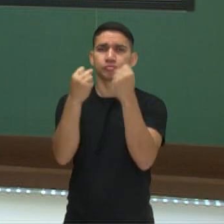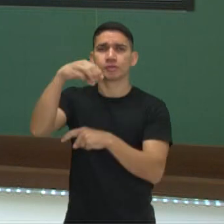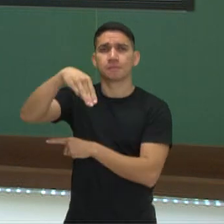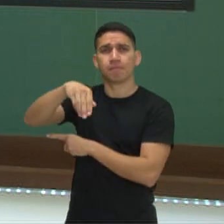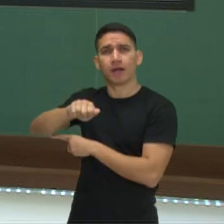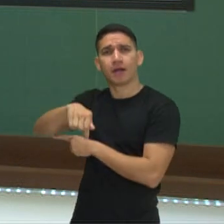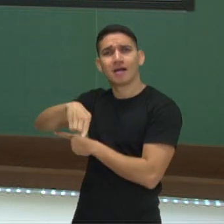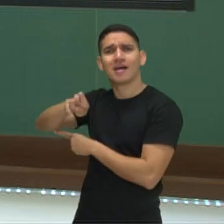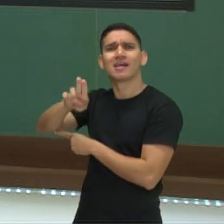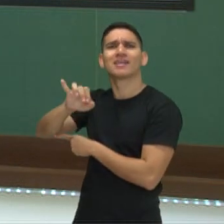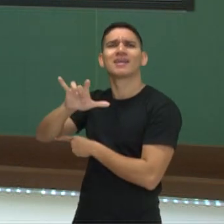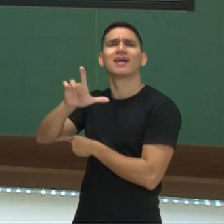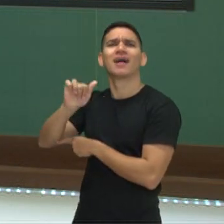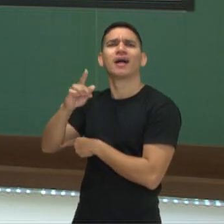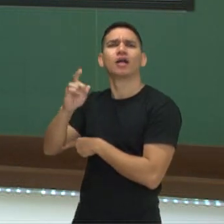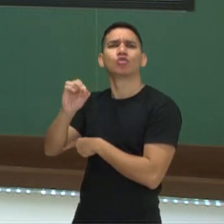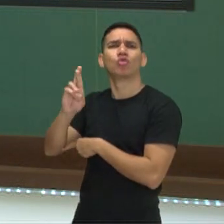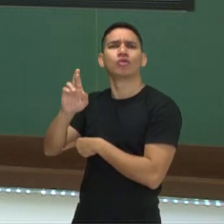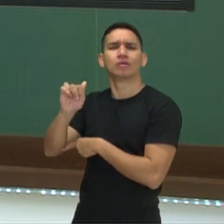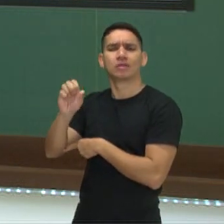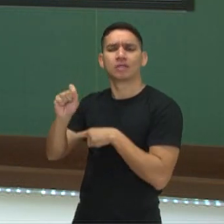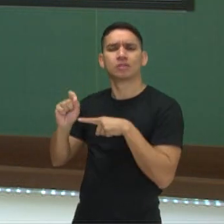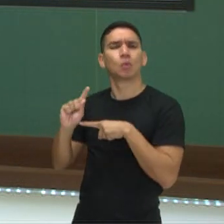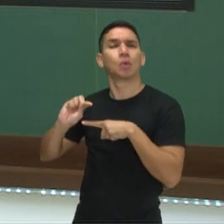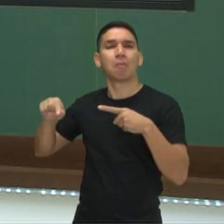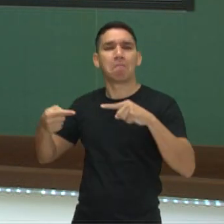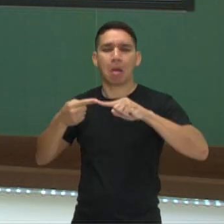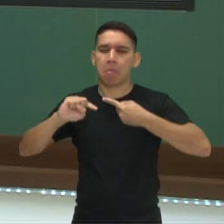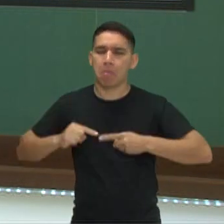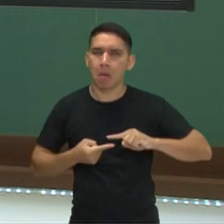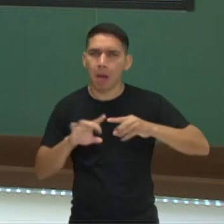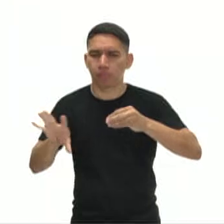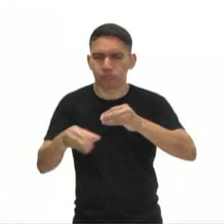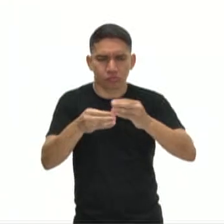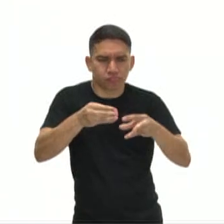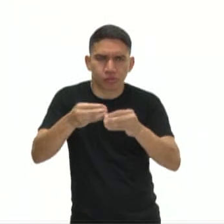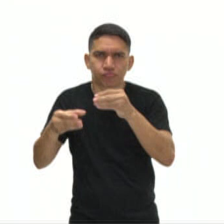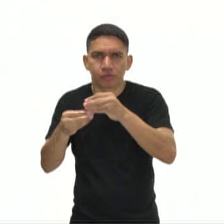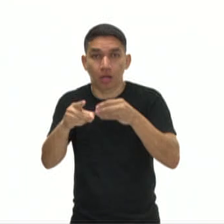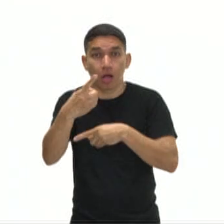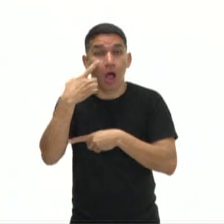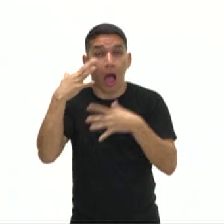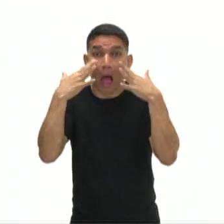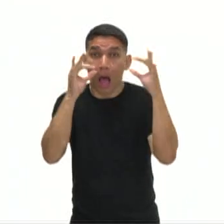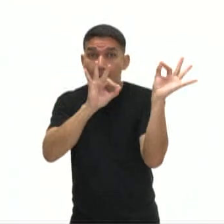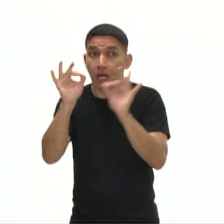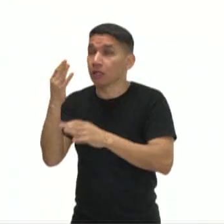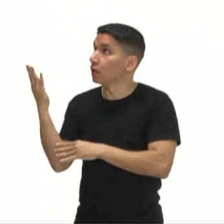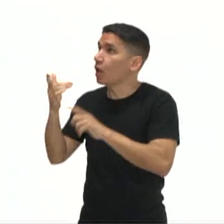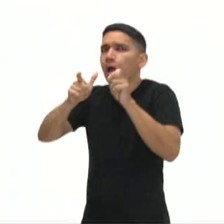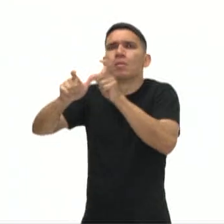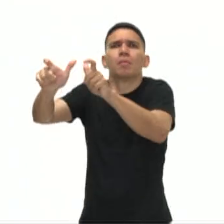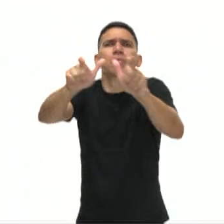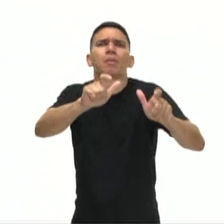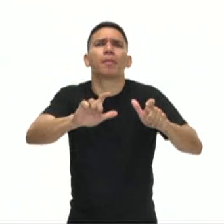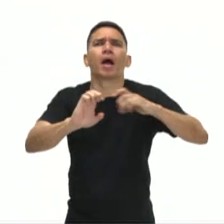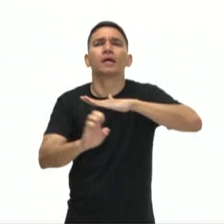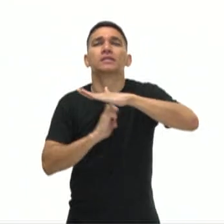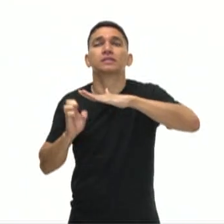Então, observe novamente o mapa do México. Repare, a localização das indústrias maquiladoras,